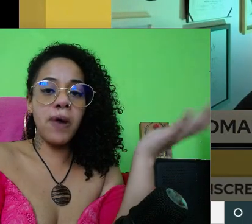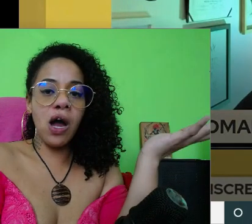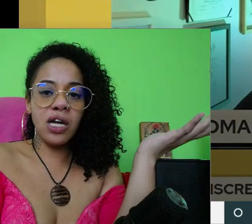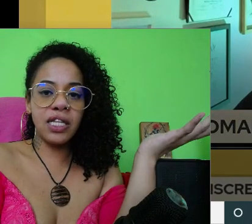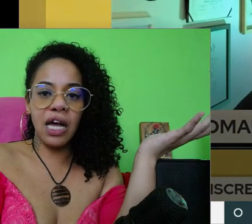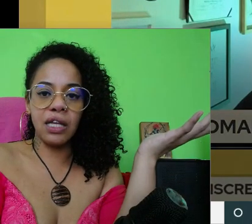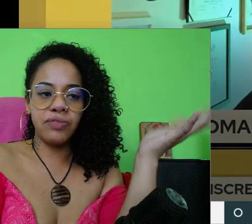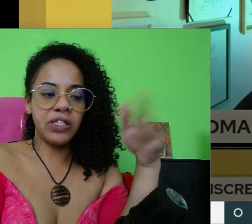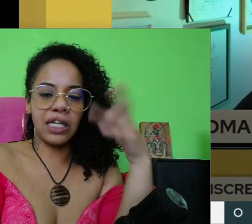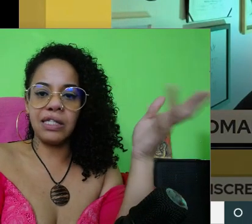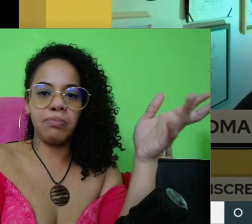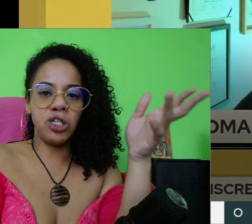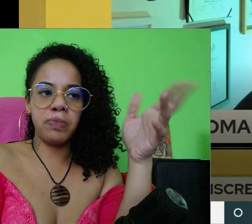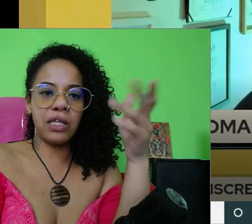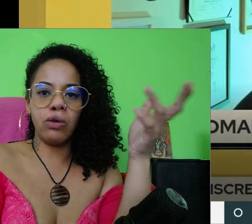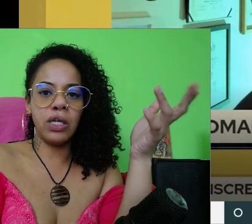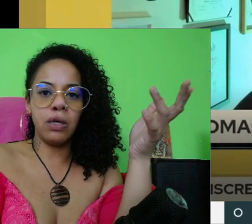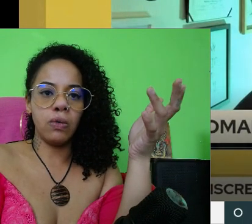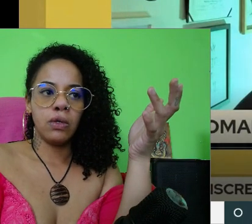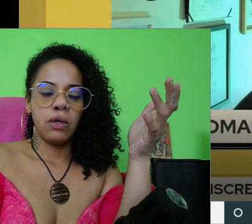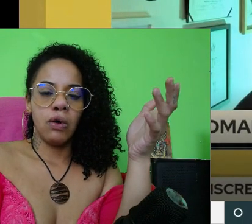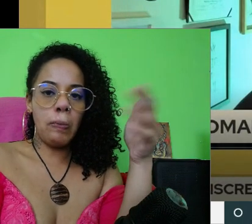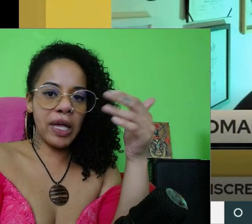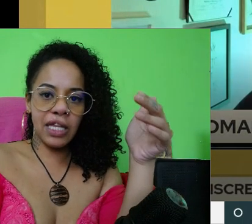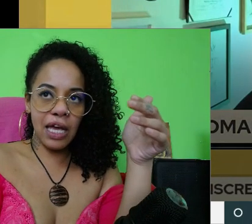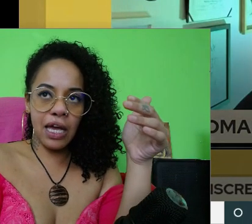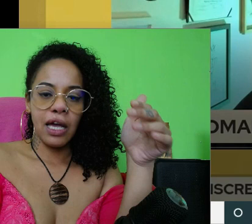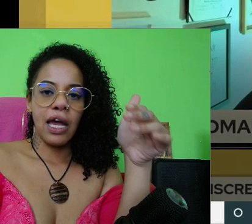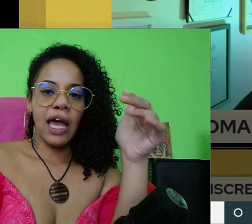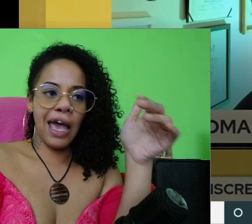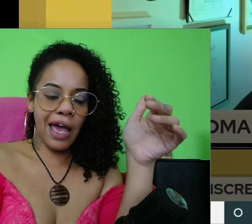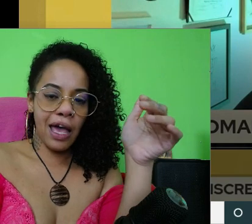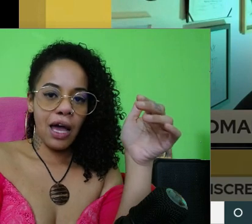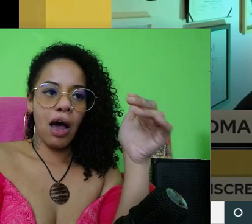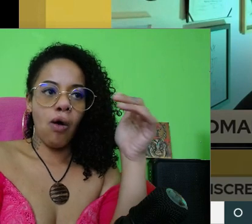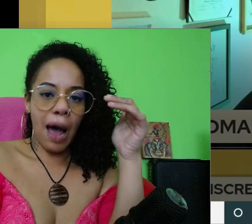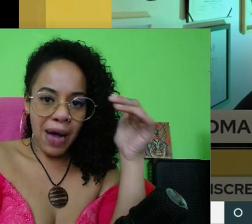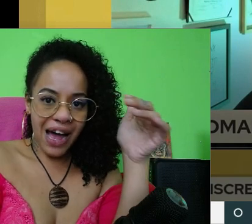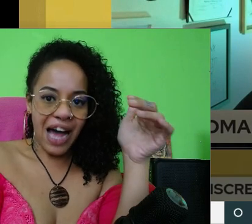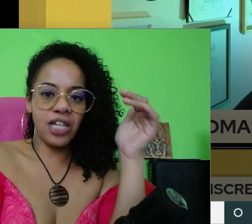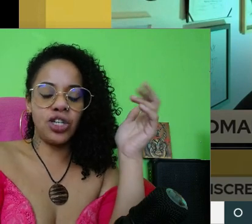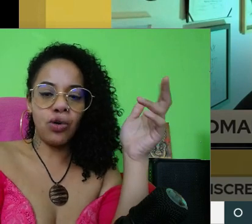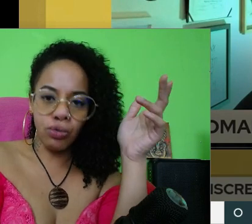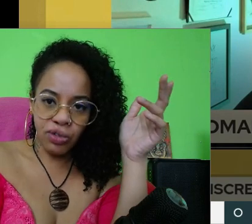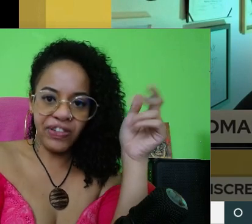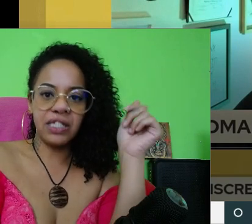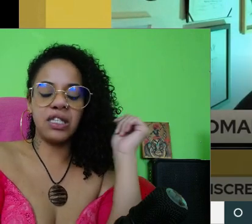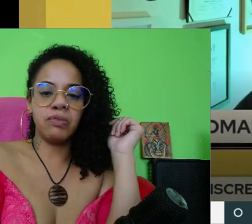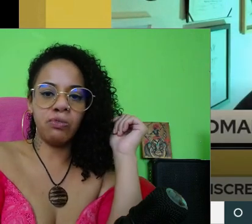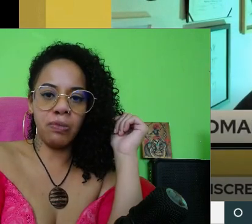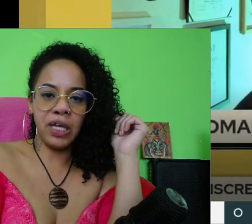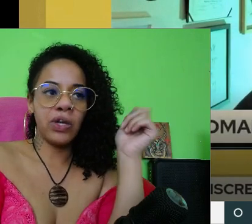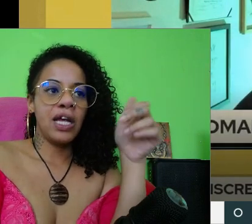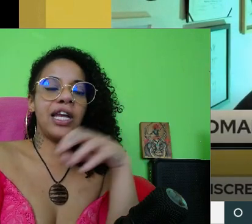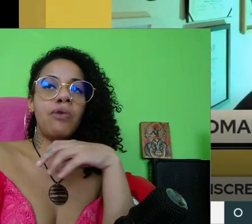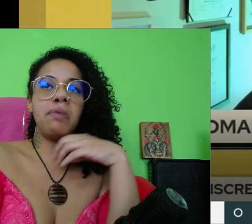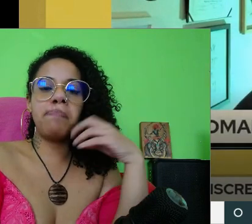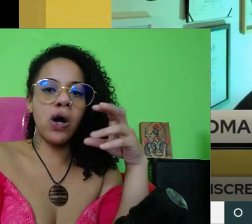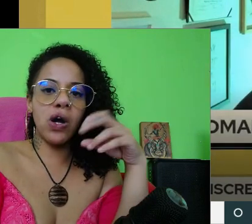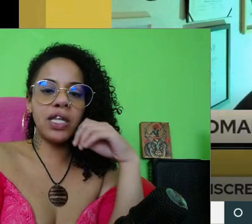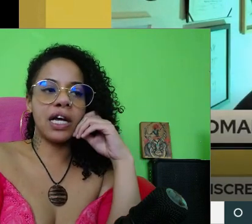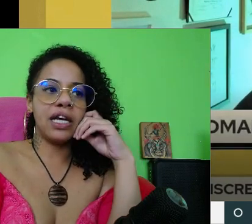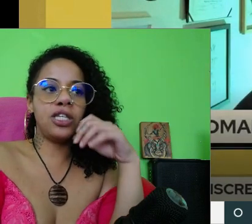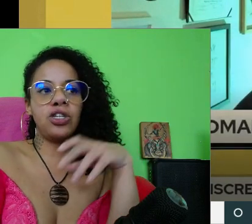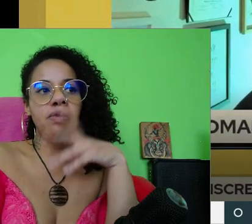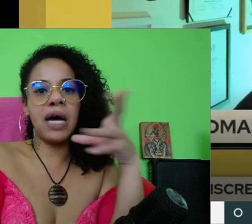mas não importa se você quer saber de PT ou não o PT é a barragem contra o fascismo No momento não